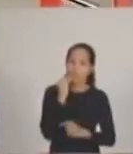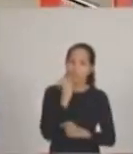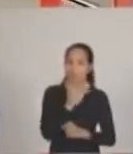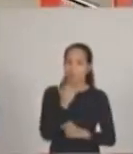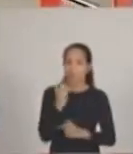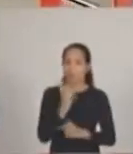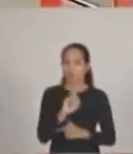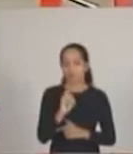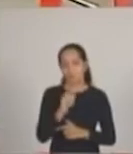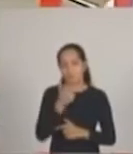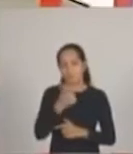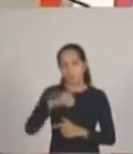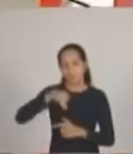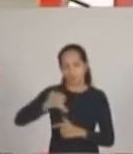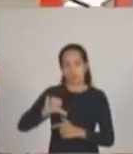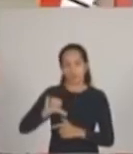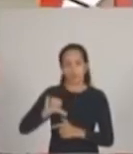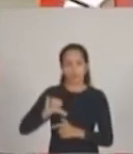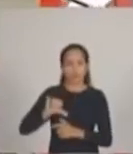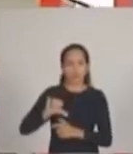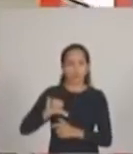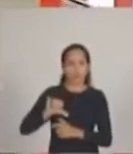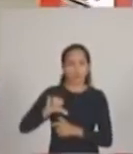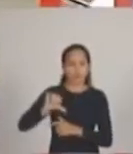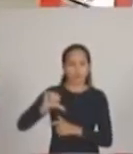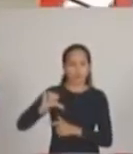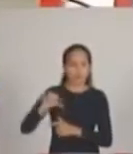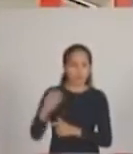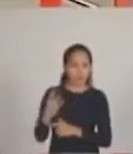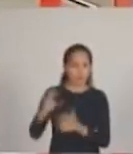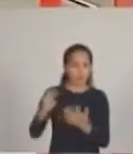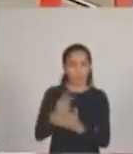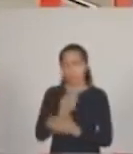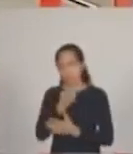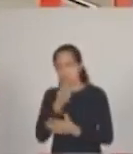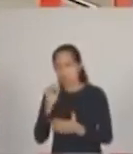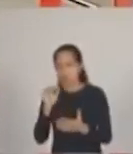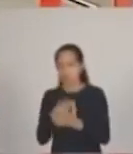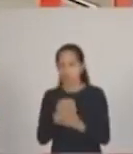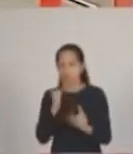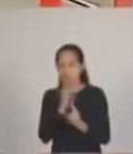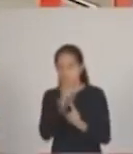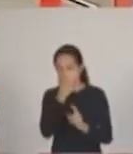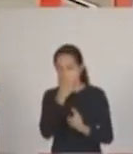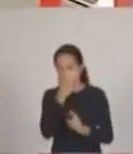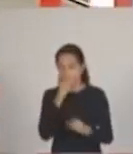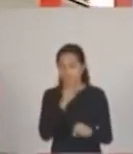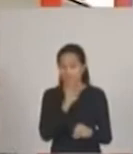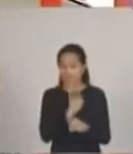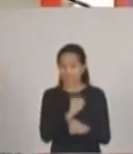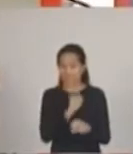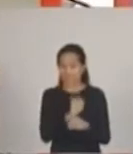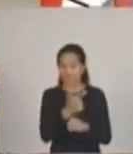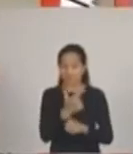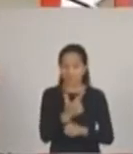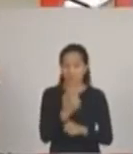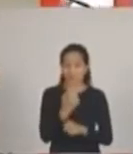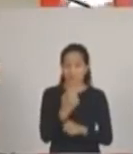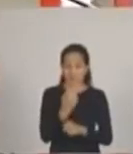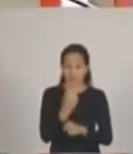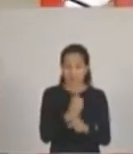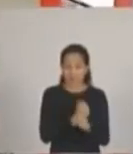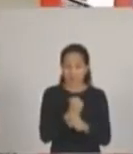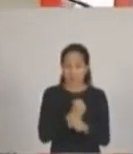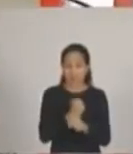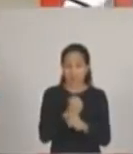seu companheiro, seu marido. E ela, com muita luta, esperou 23 anos para que essa